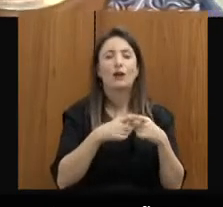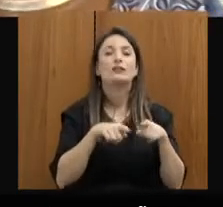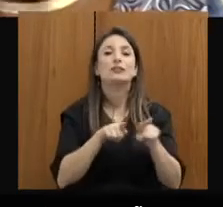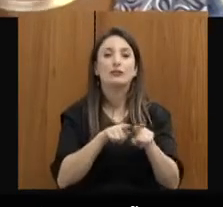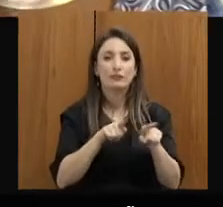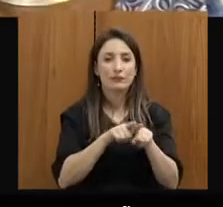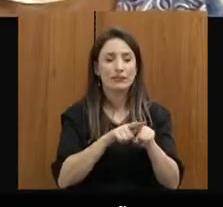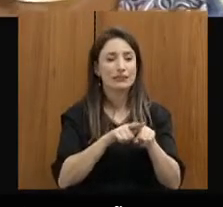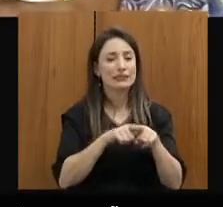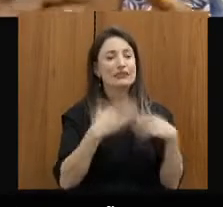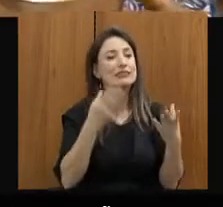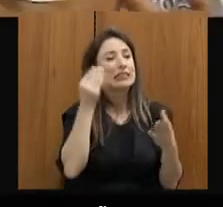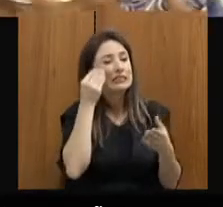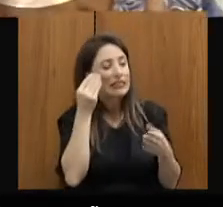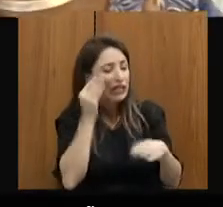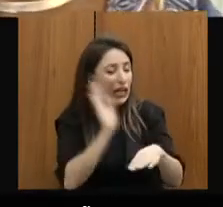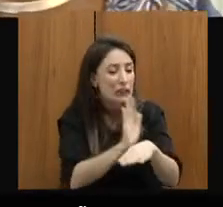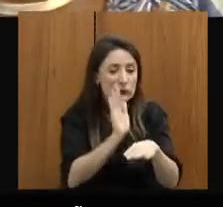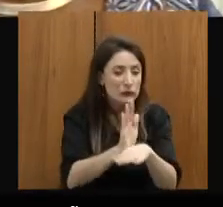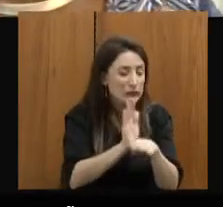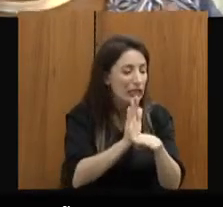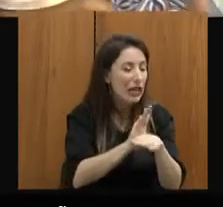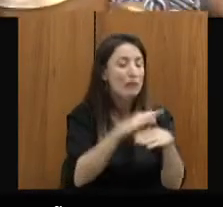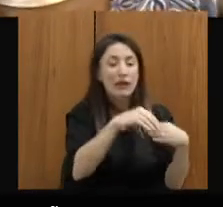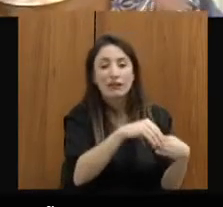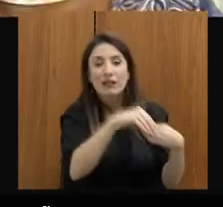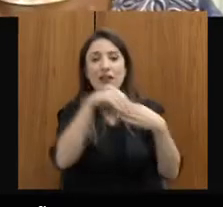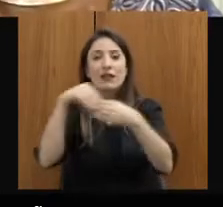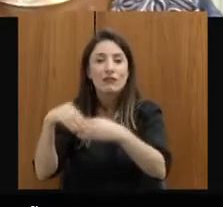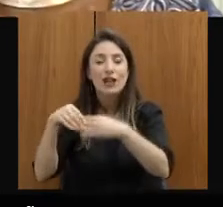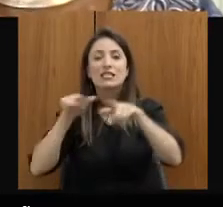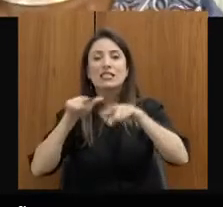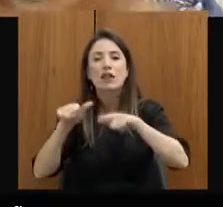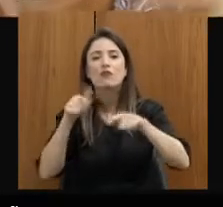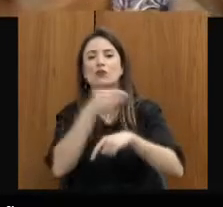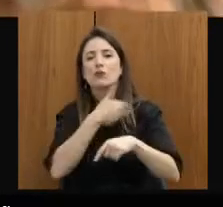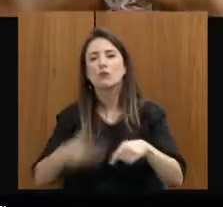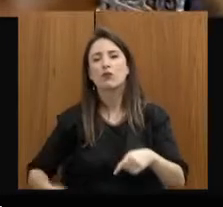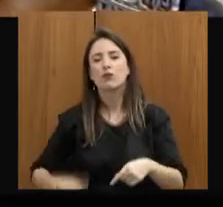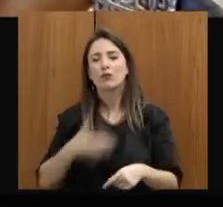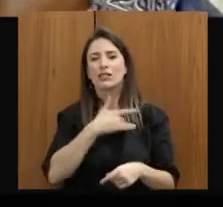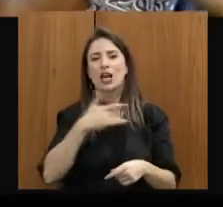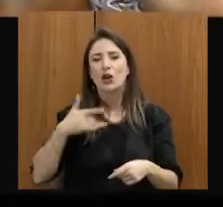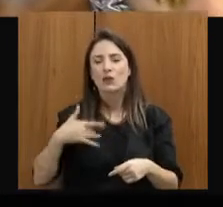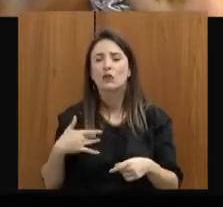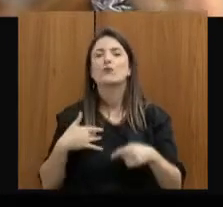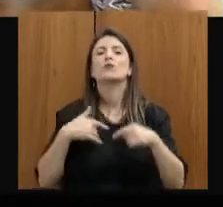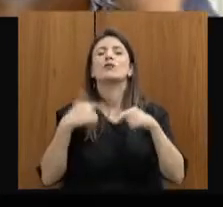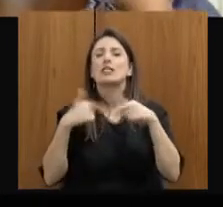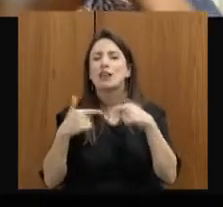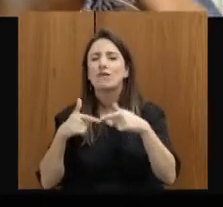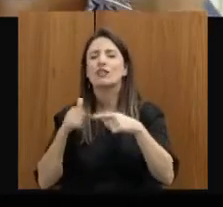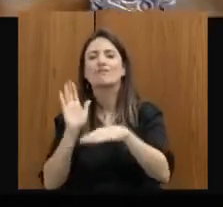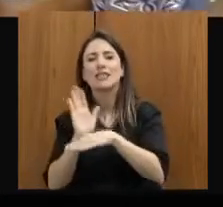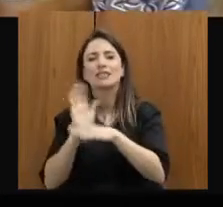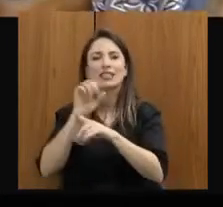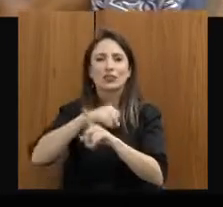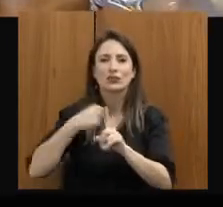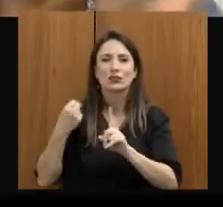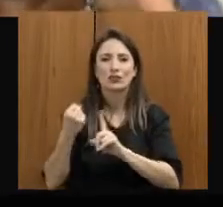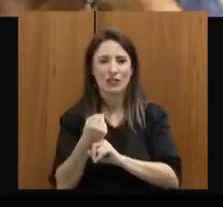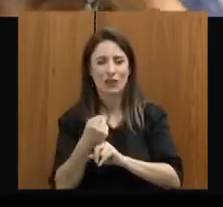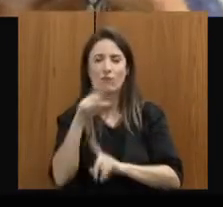público de saúde para o serviço público de assistência social que a gente poema-piada emprestar mesmo então que